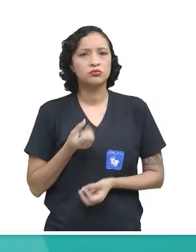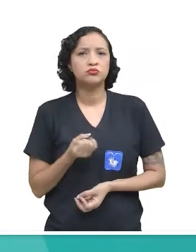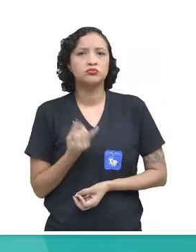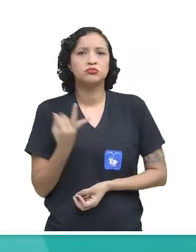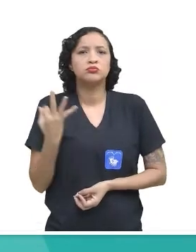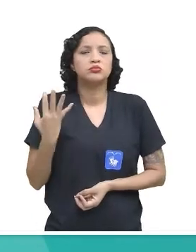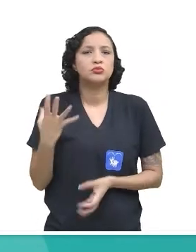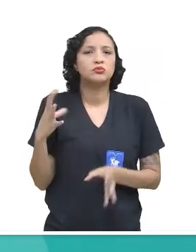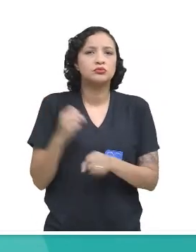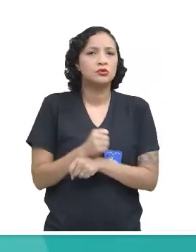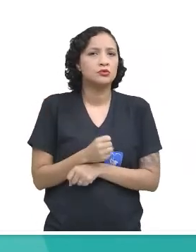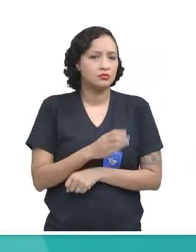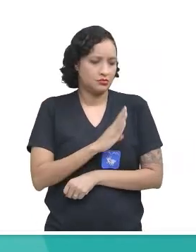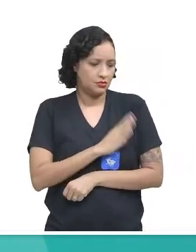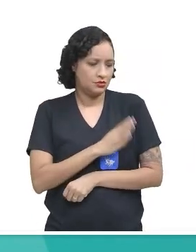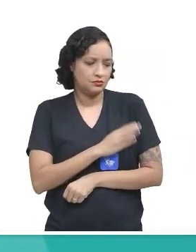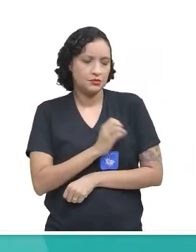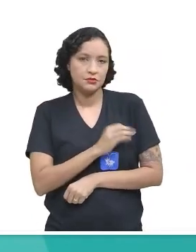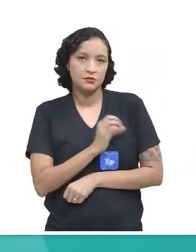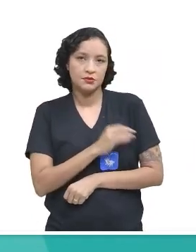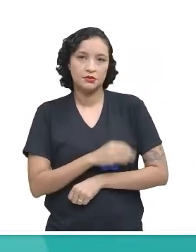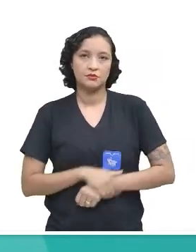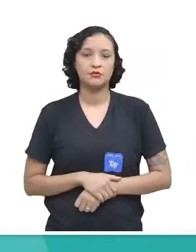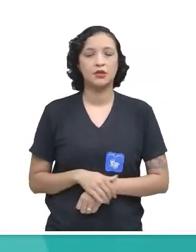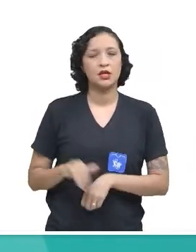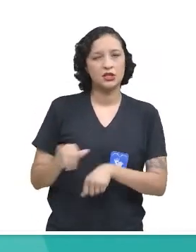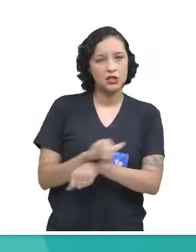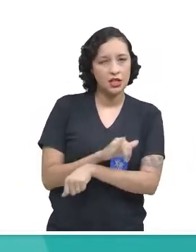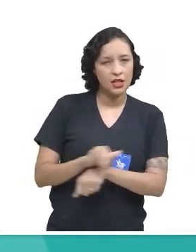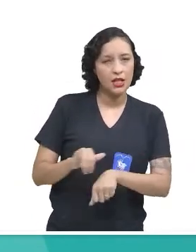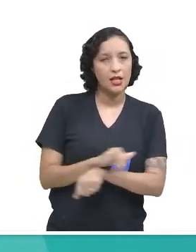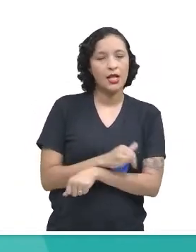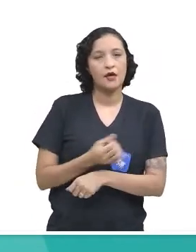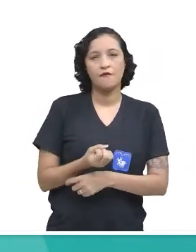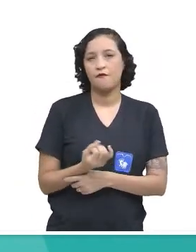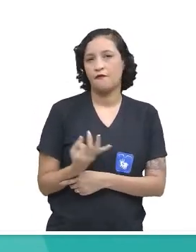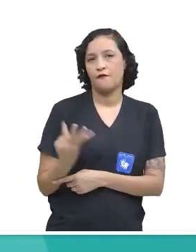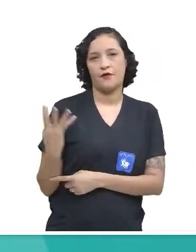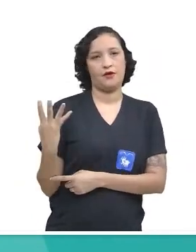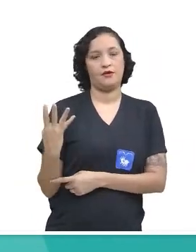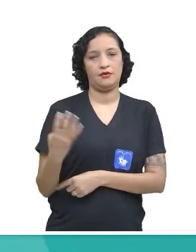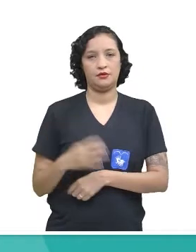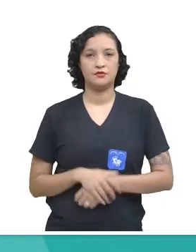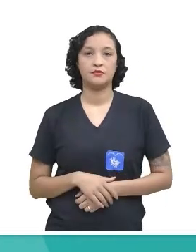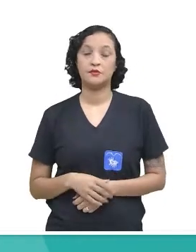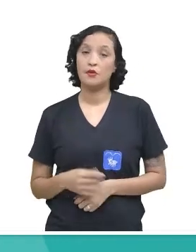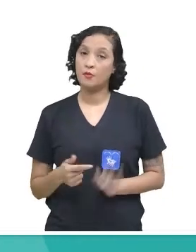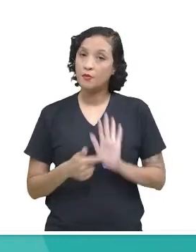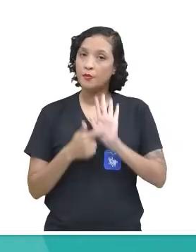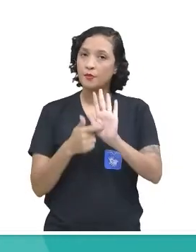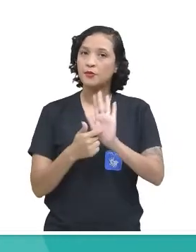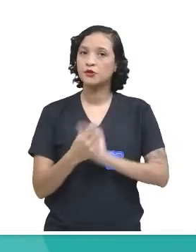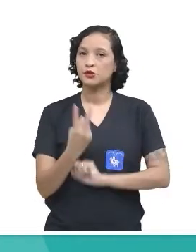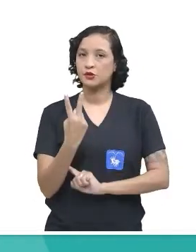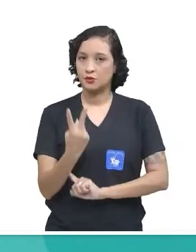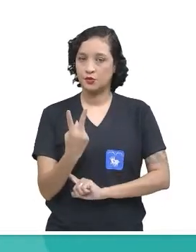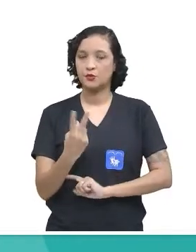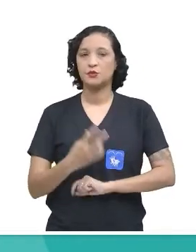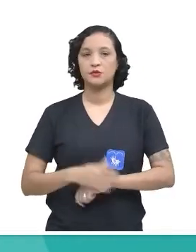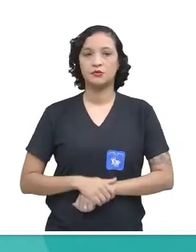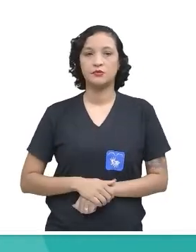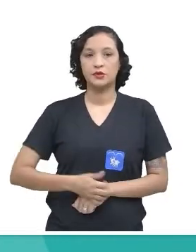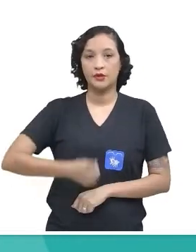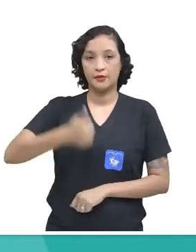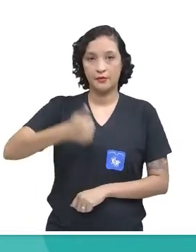Muito bem. Tem várias maneiras, mas nós vamos trazer duas maneiras aqui para vocês. A primeira